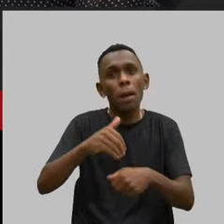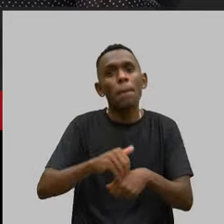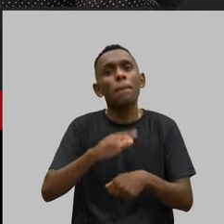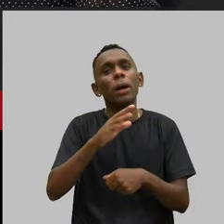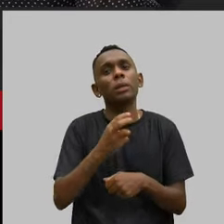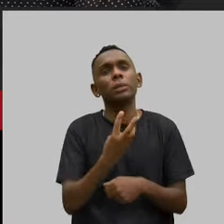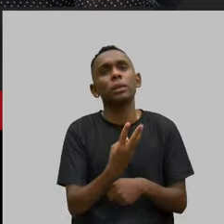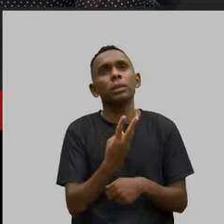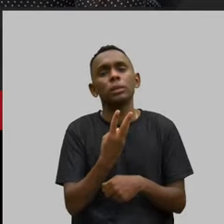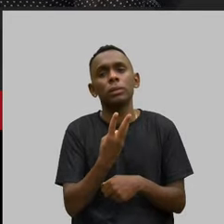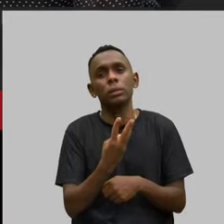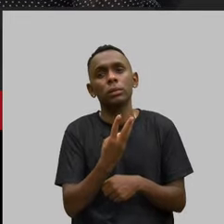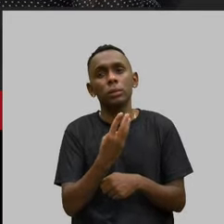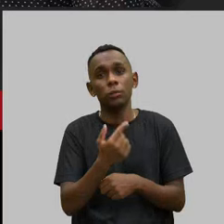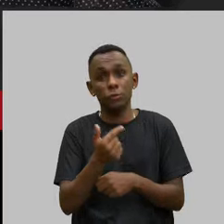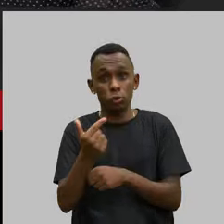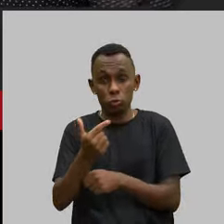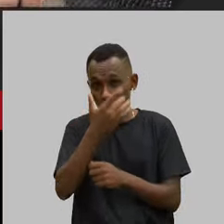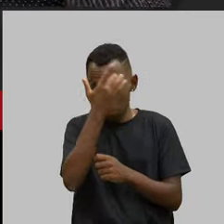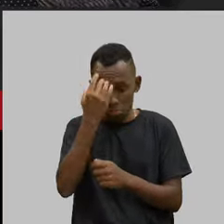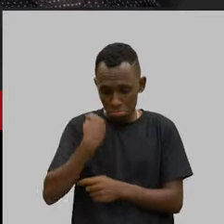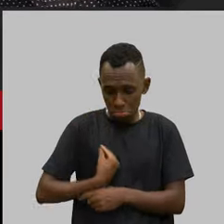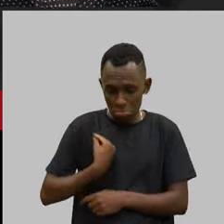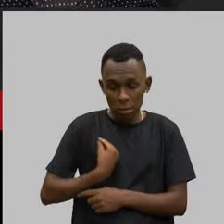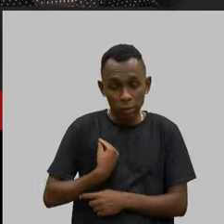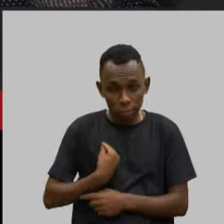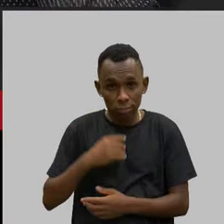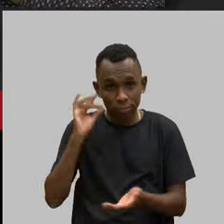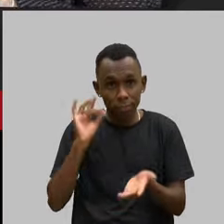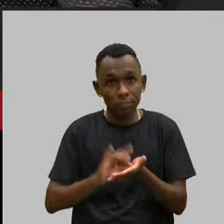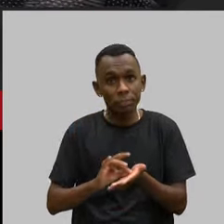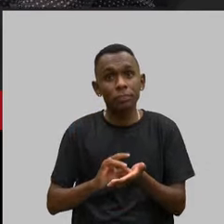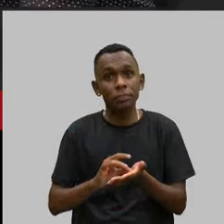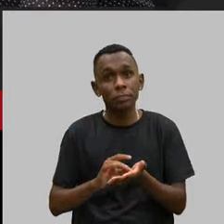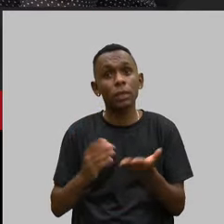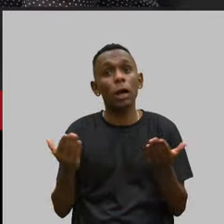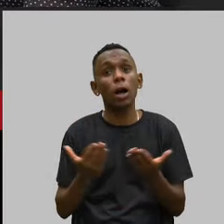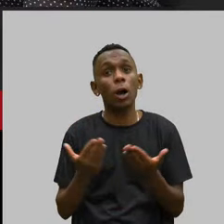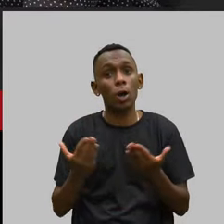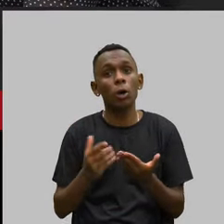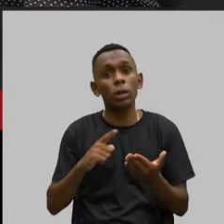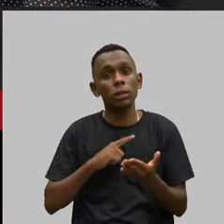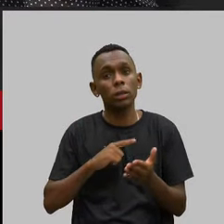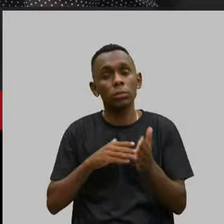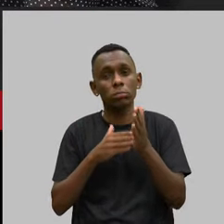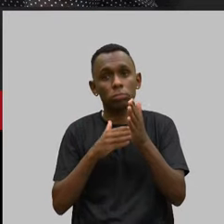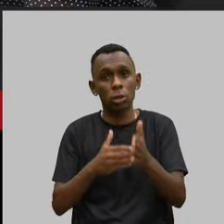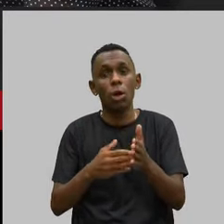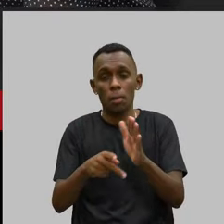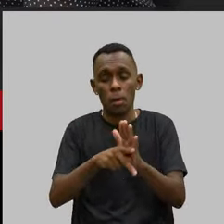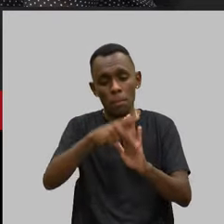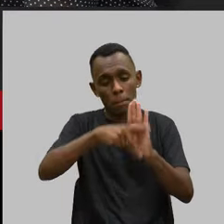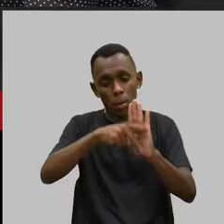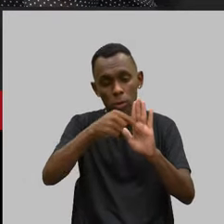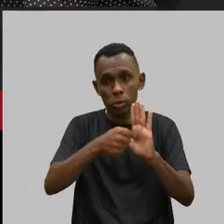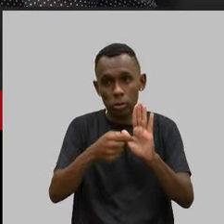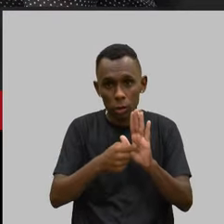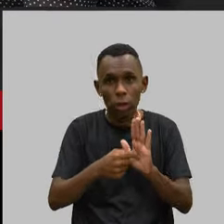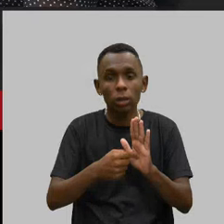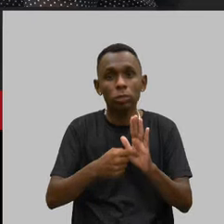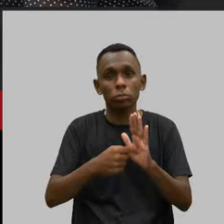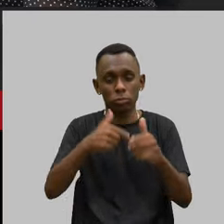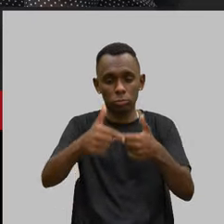322 participantes ativos eh e agora a gente tem um piloto de projeto de engajamento do Servidor